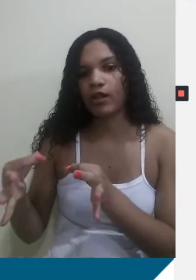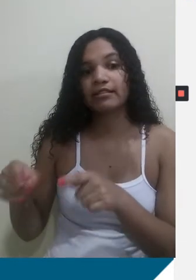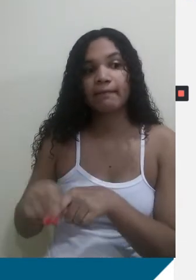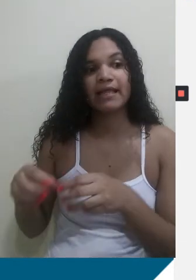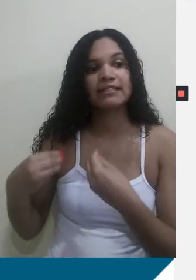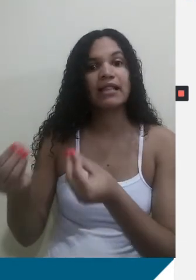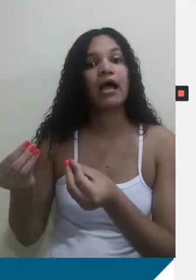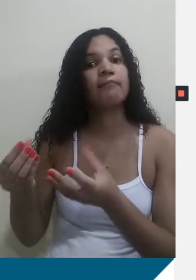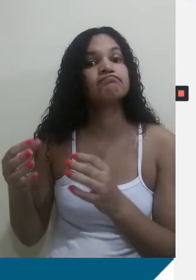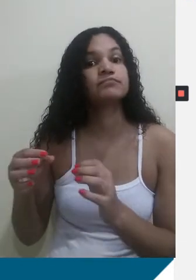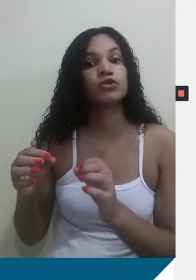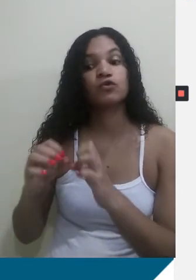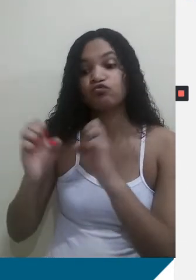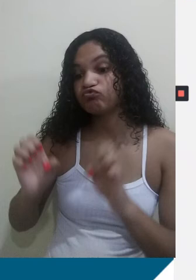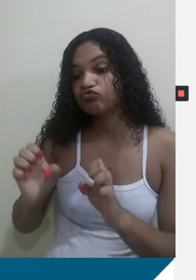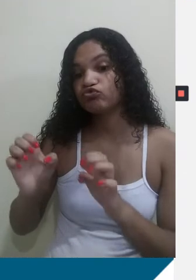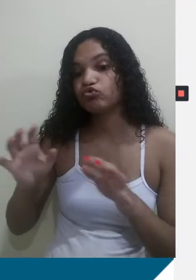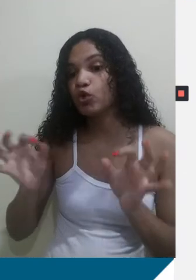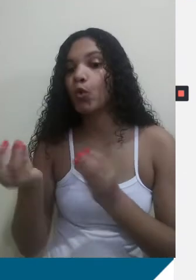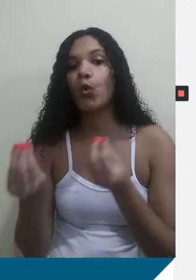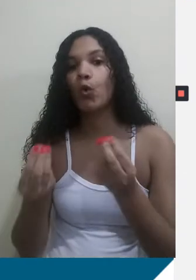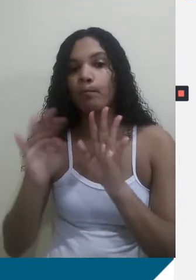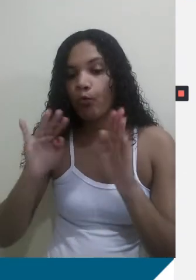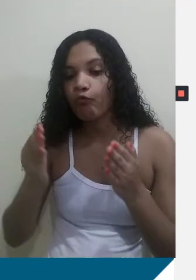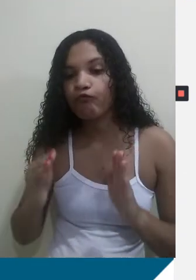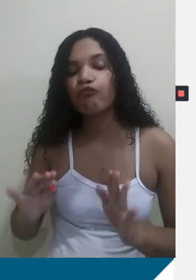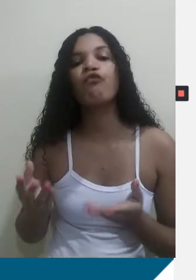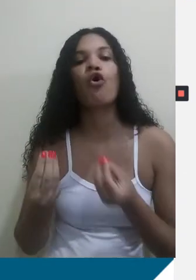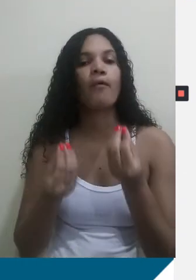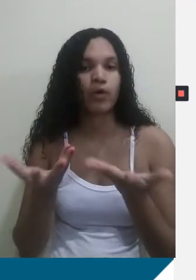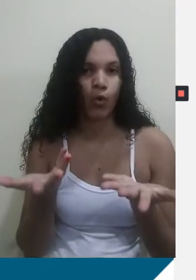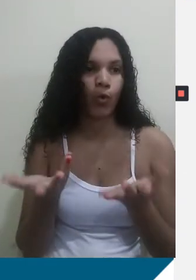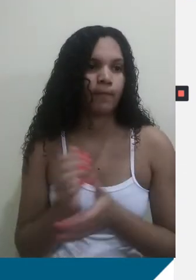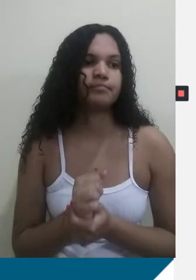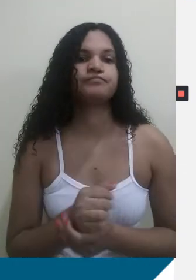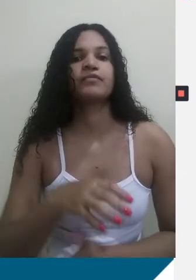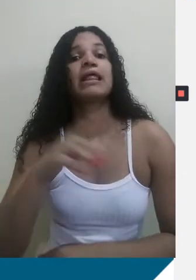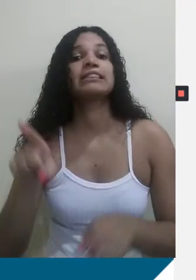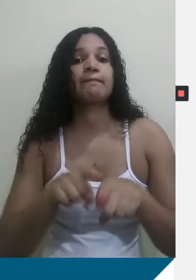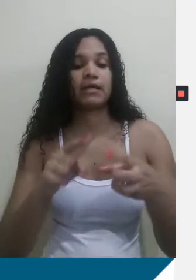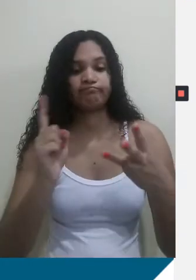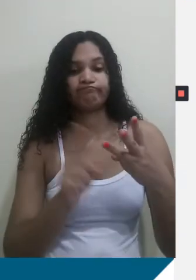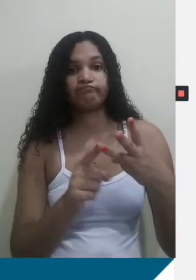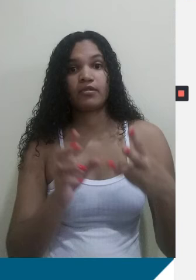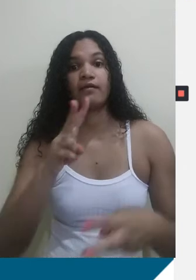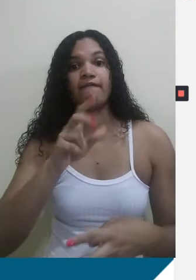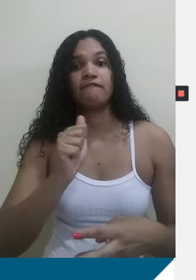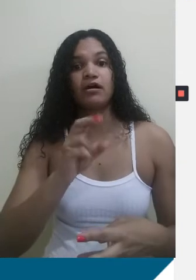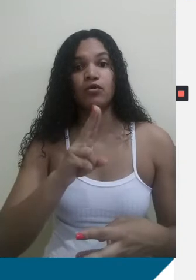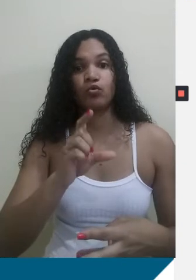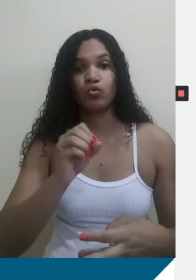a outra organela importante é a presença de um vacúolo. As células vegetais são ricas em vacúolos que possuem